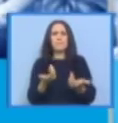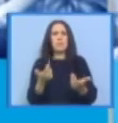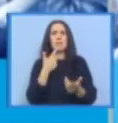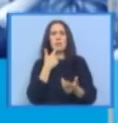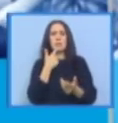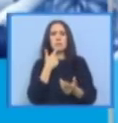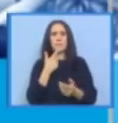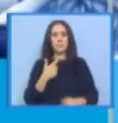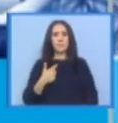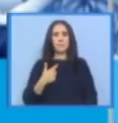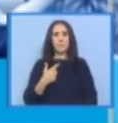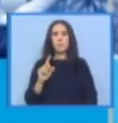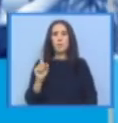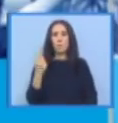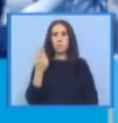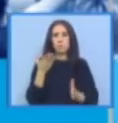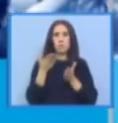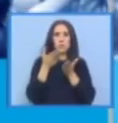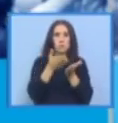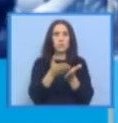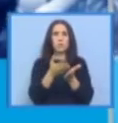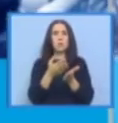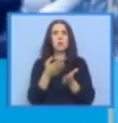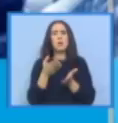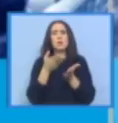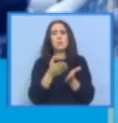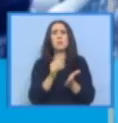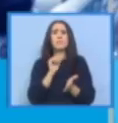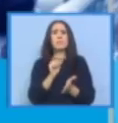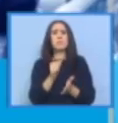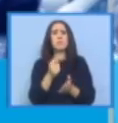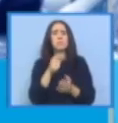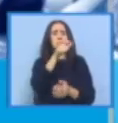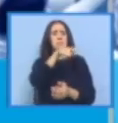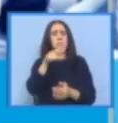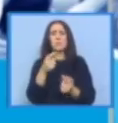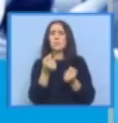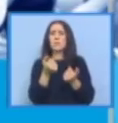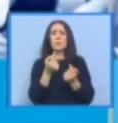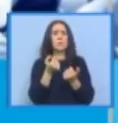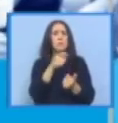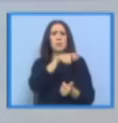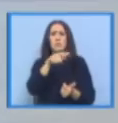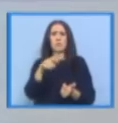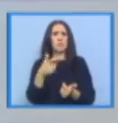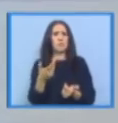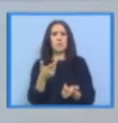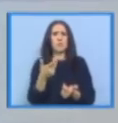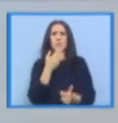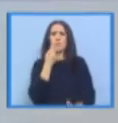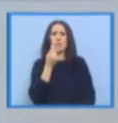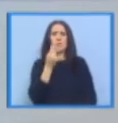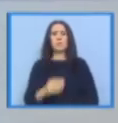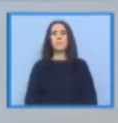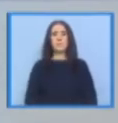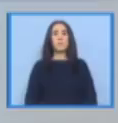significa que aquilo que seriam ajudas, ficam ajudas para um nicho muito pequeno de... E são cada vez mais os jovens que não têm,